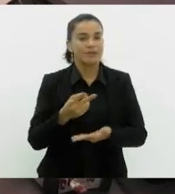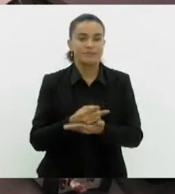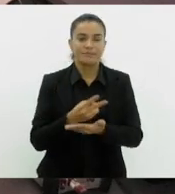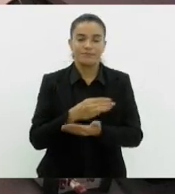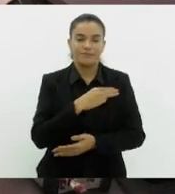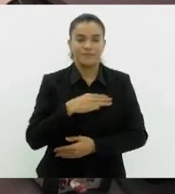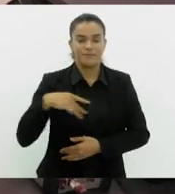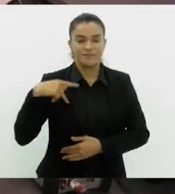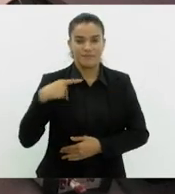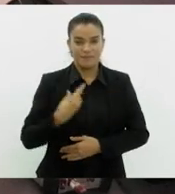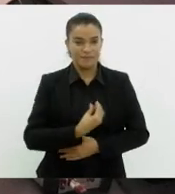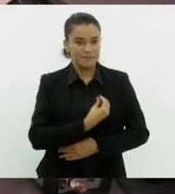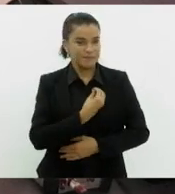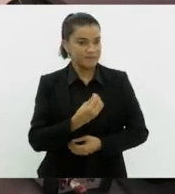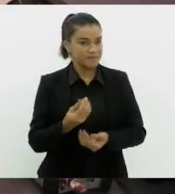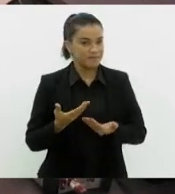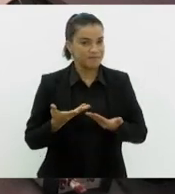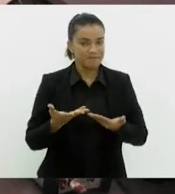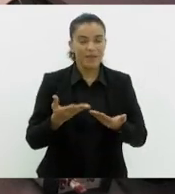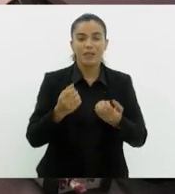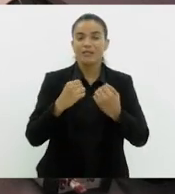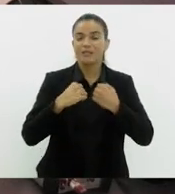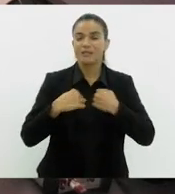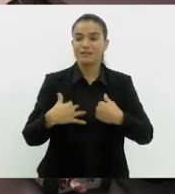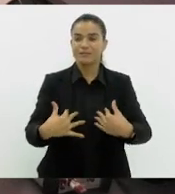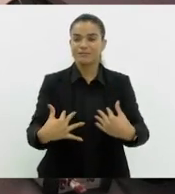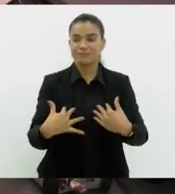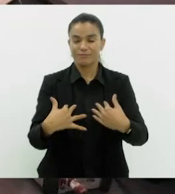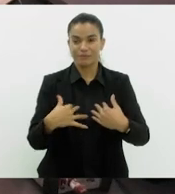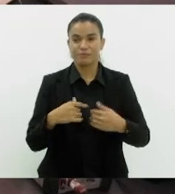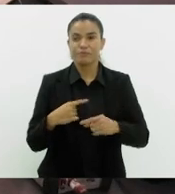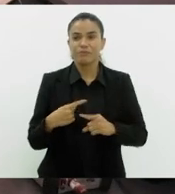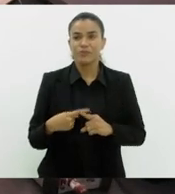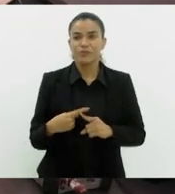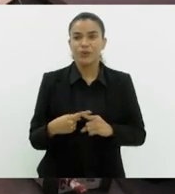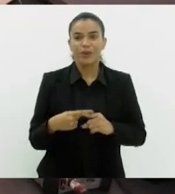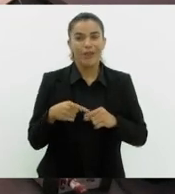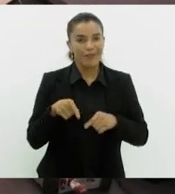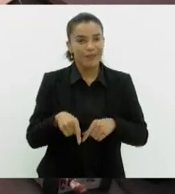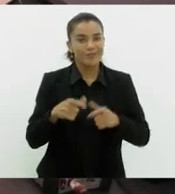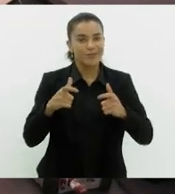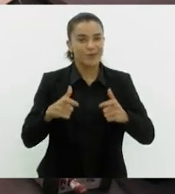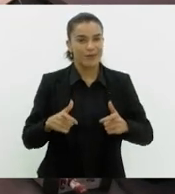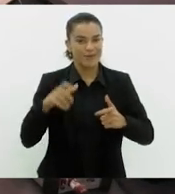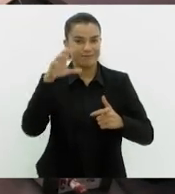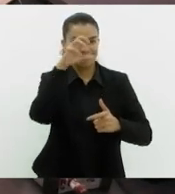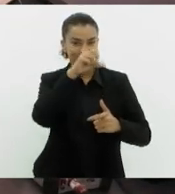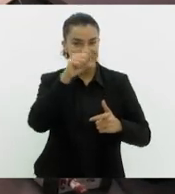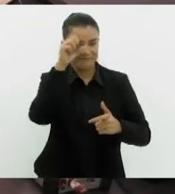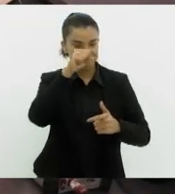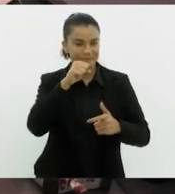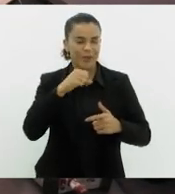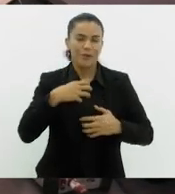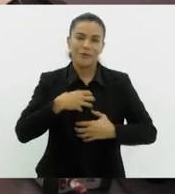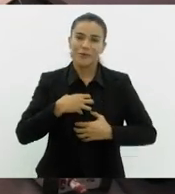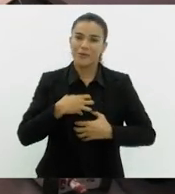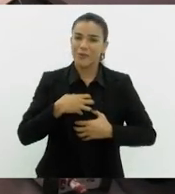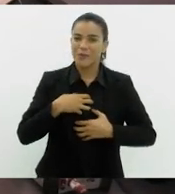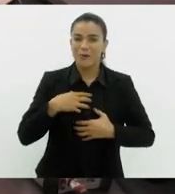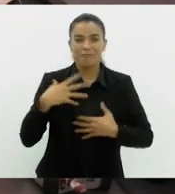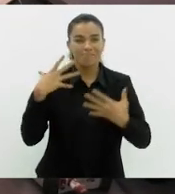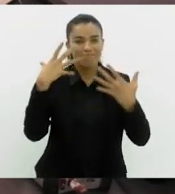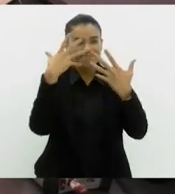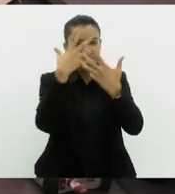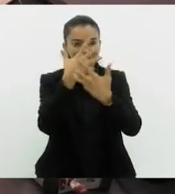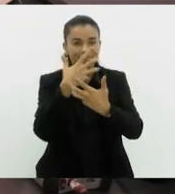para participar dessas audiências, porque é aqui que a gente aprende. Eu estou assim, muito encantada com tudo